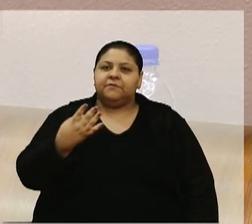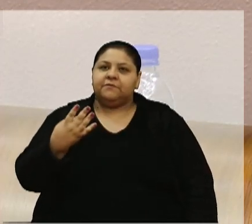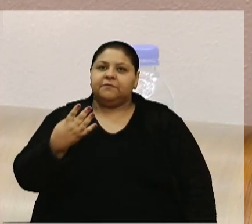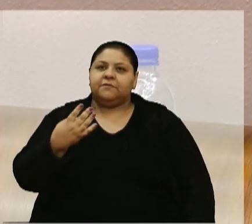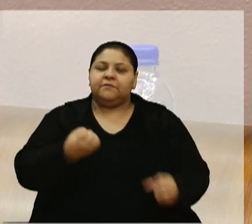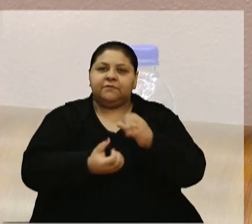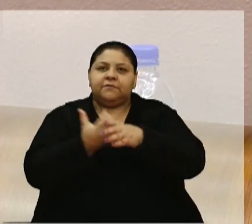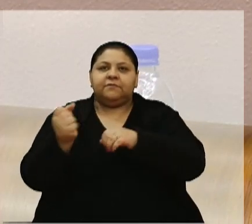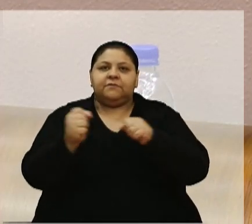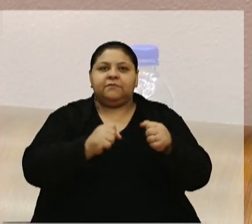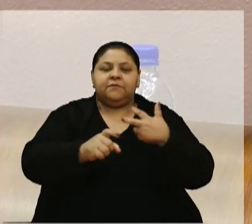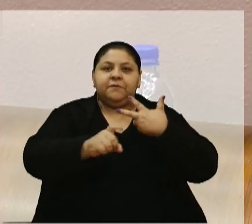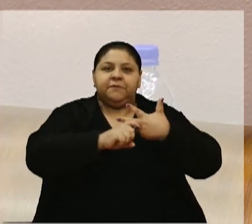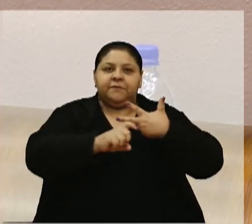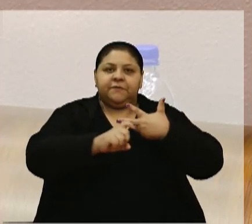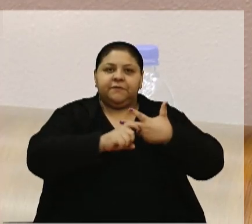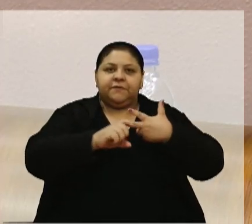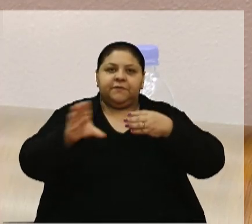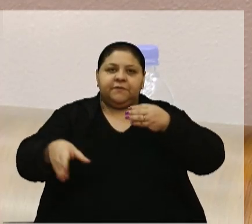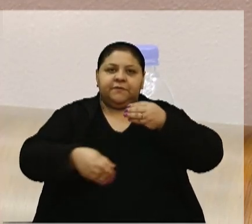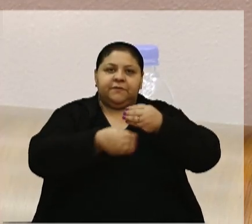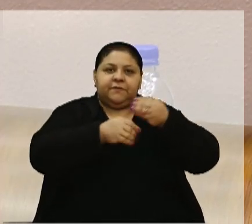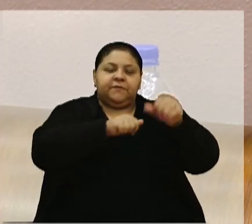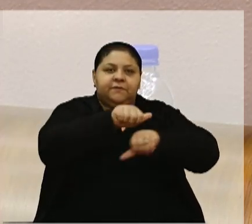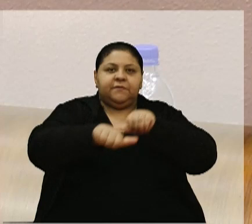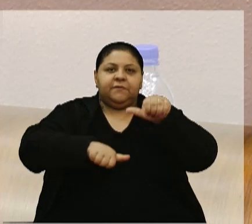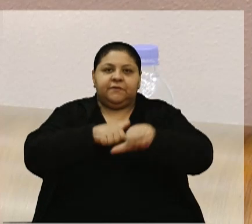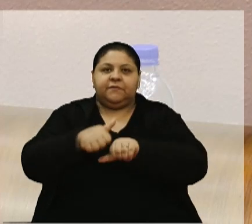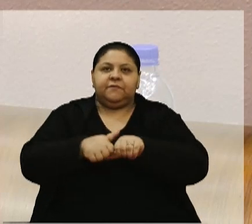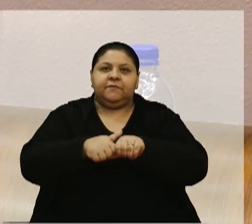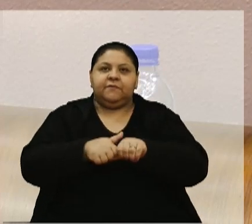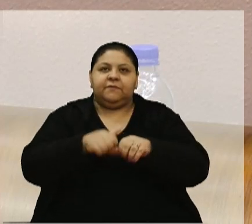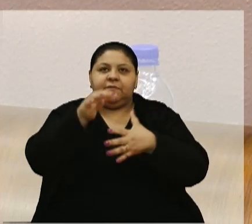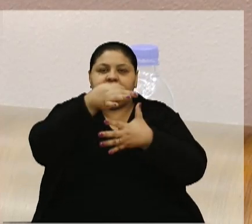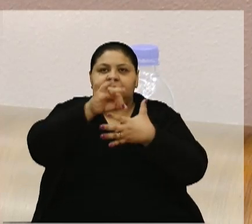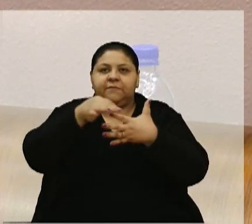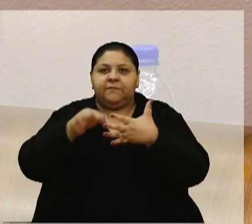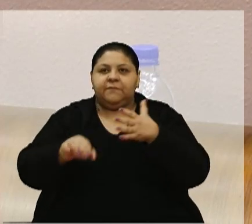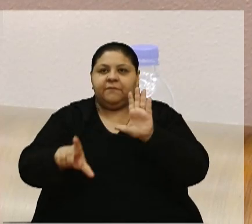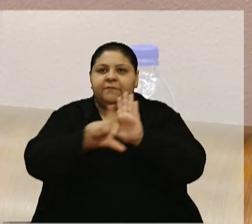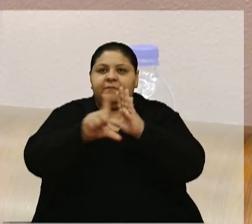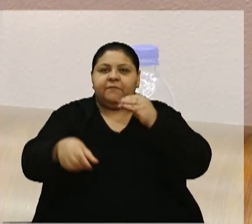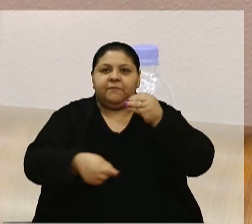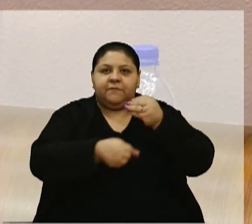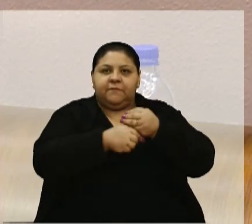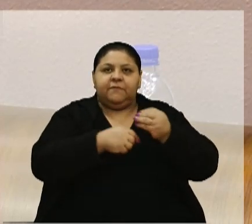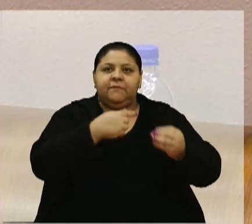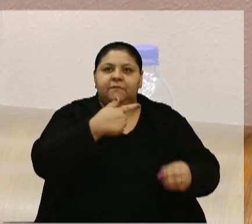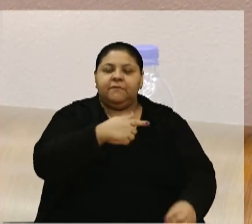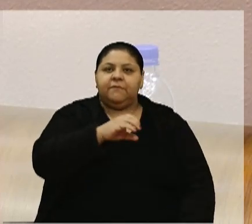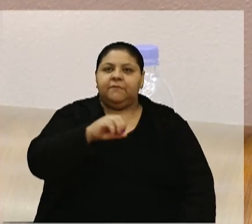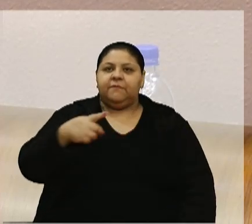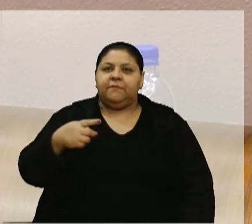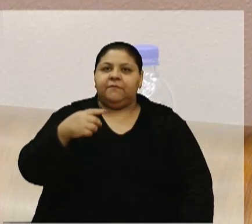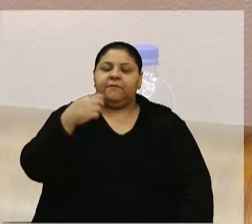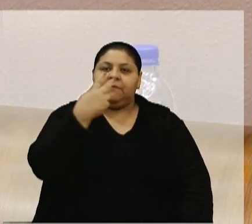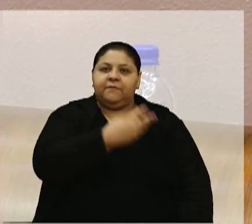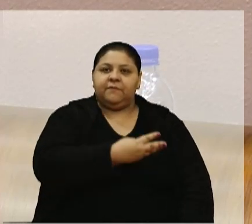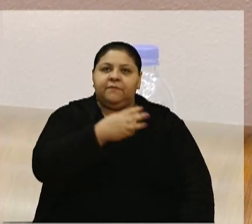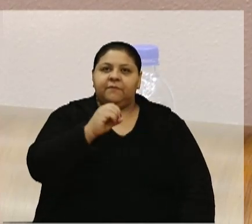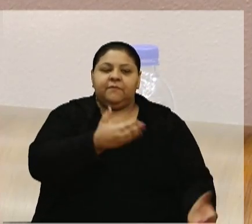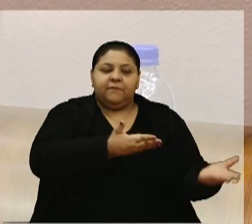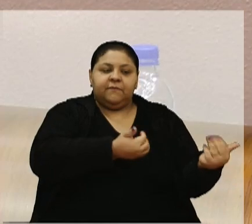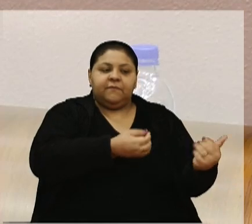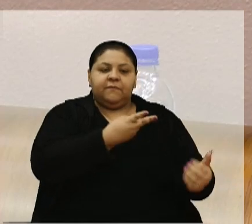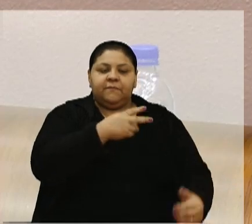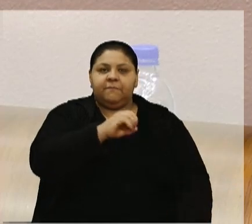176/2024, de autoria do Poder Executivo, que acresce e altera dispositivos da lei complementar número 701, de 30 de setembro